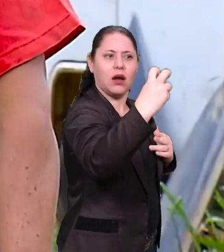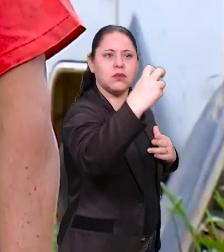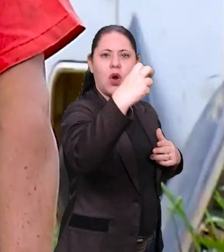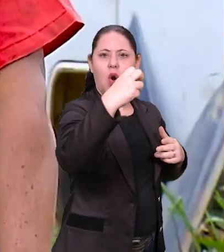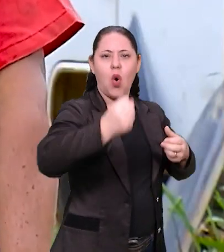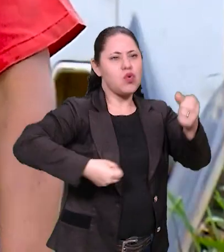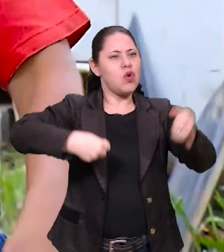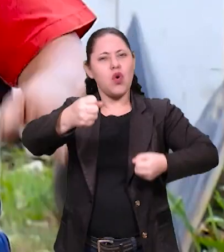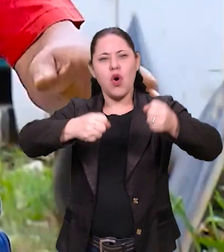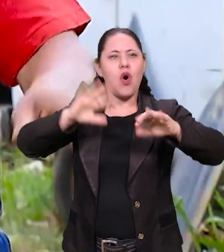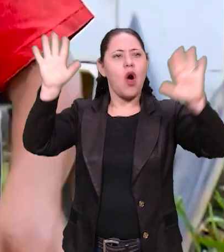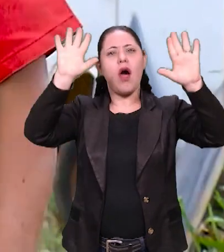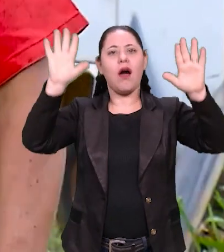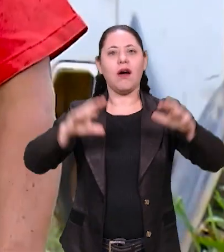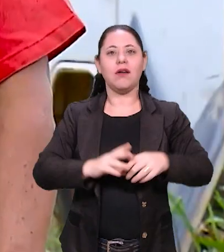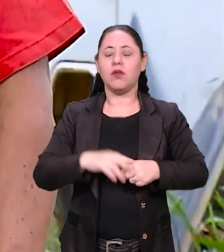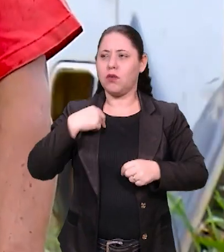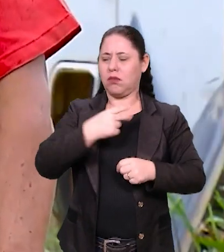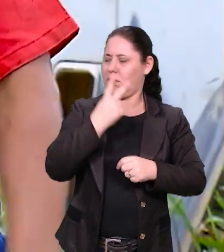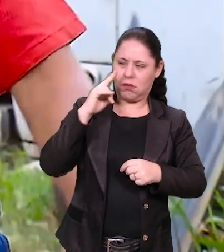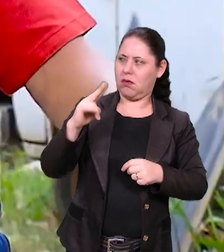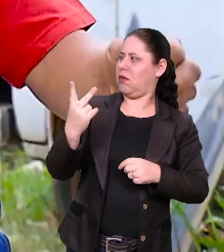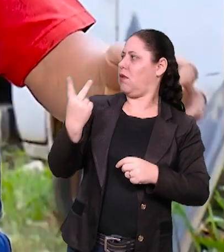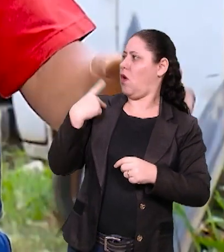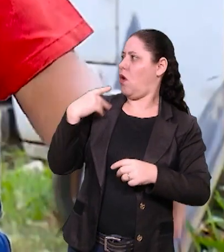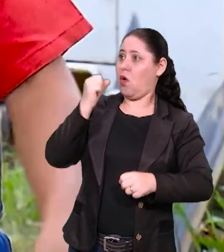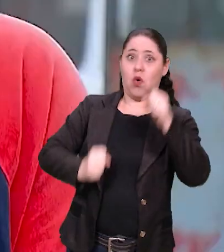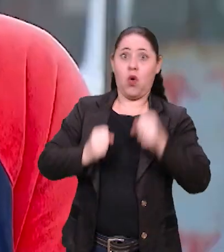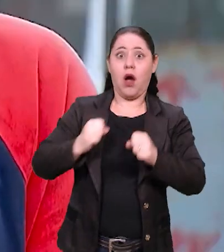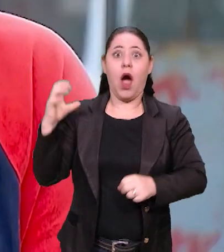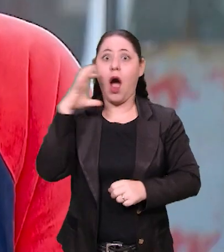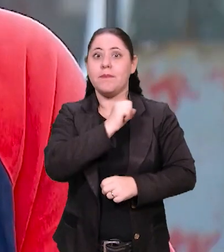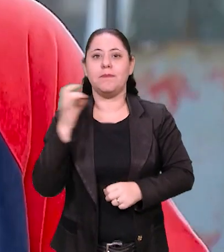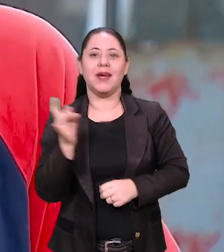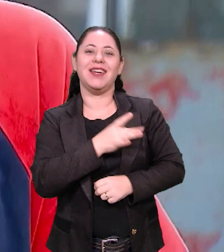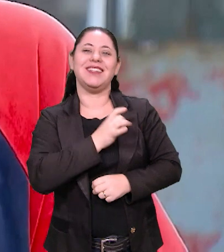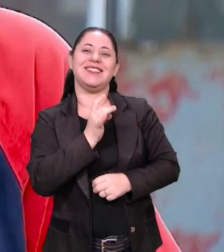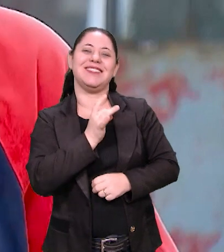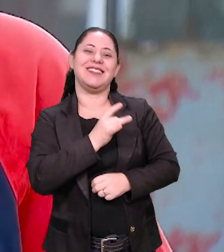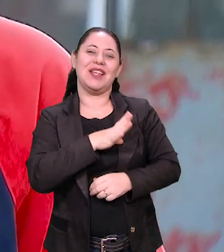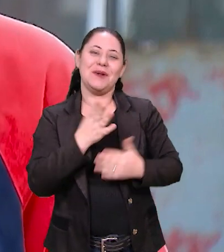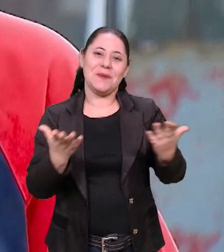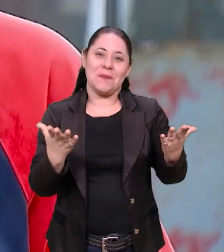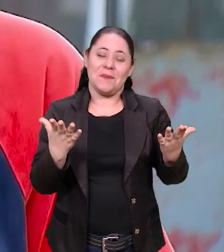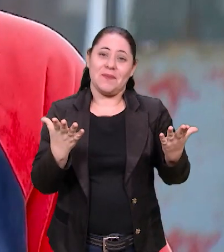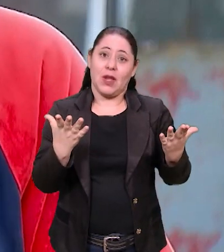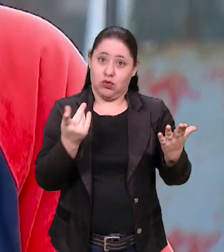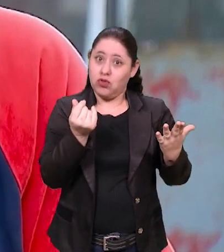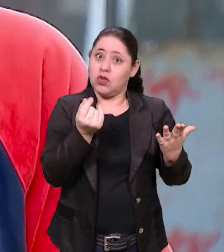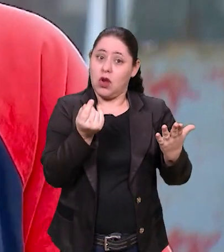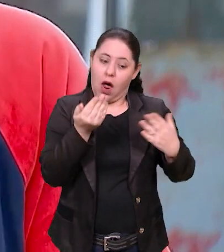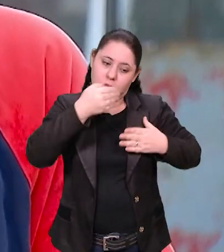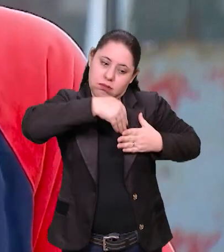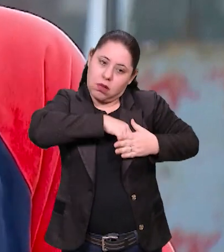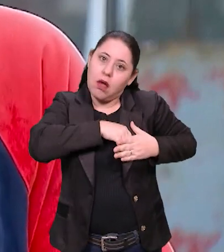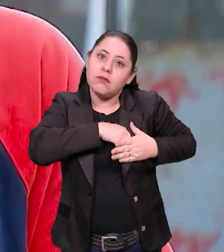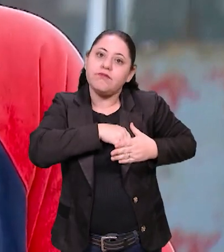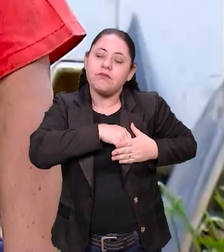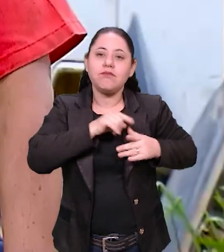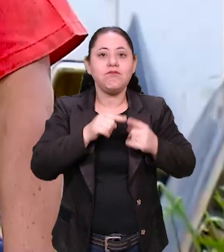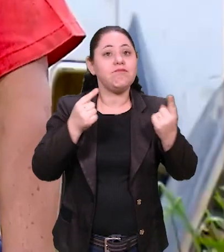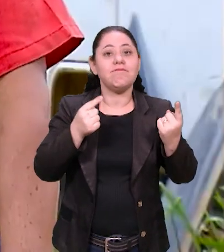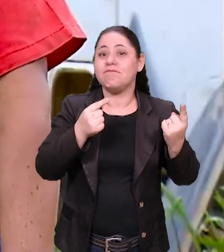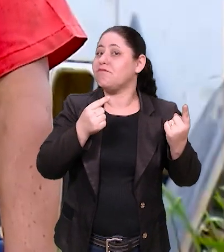na ocasião. Ô! Aí o cara olhou para trás, aí que ele correu. Eu acho que ele ficou com medo, com a quantidade de dinheiro que ele estava no